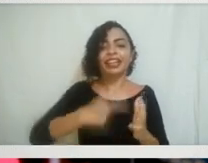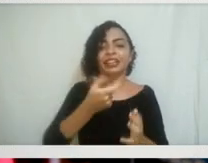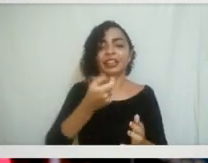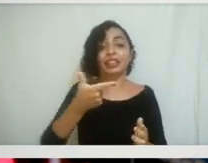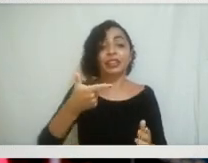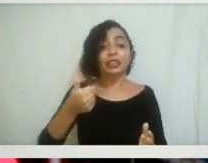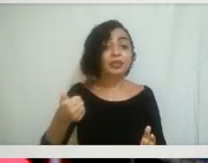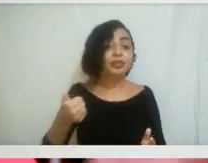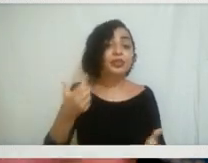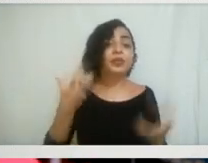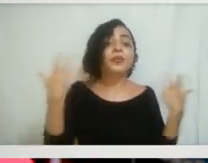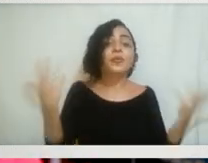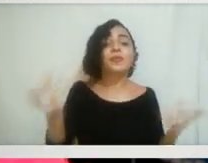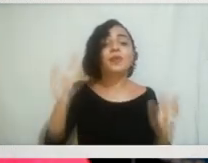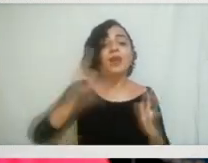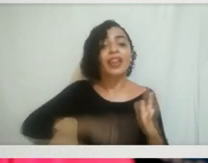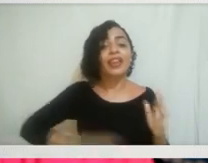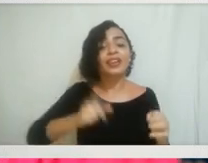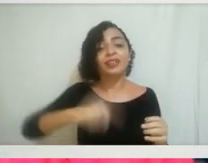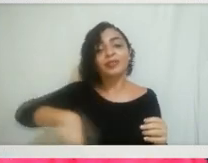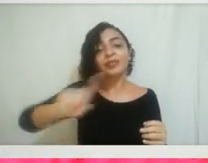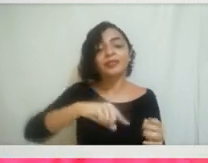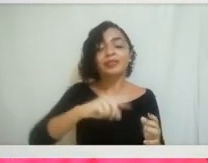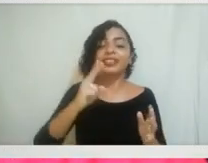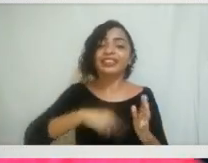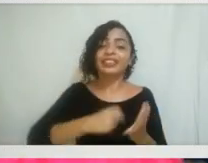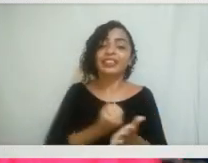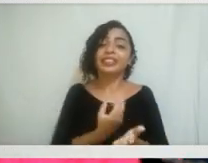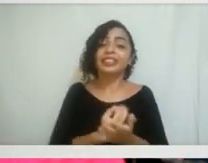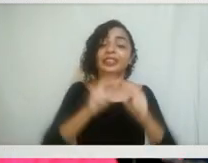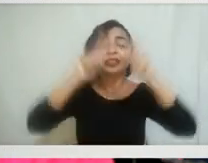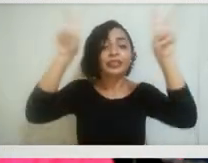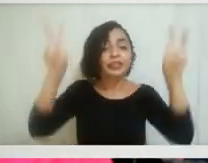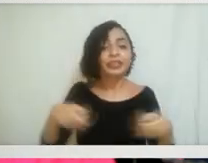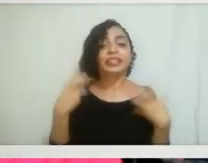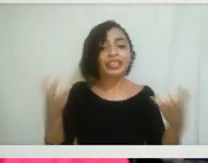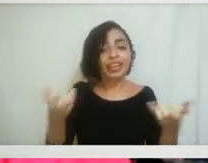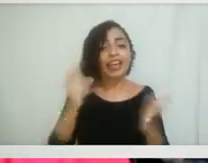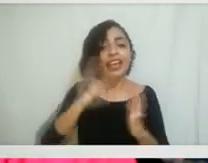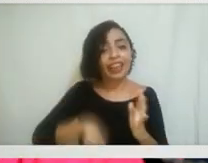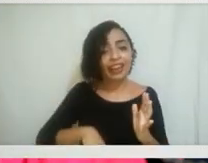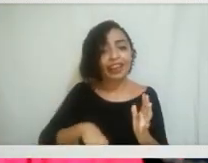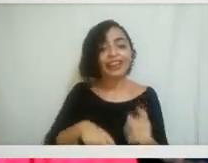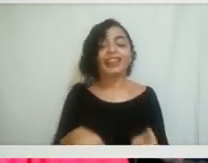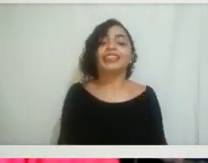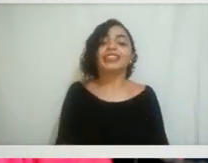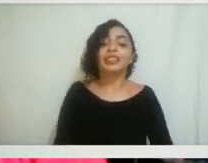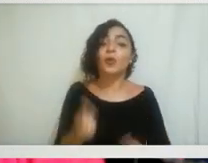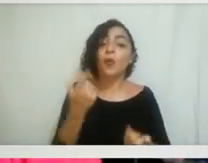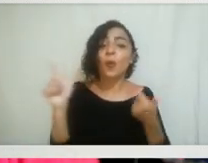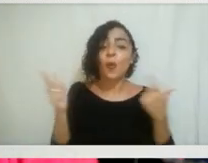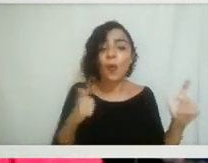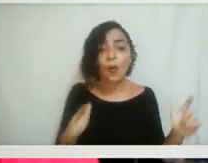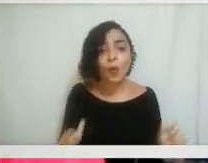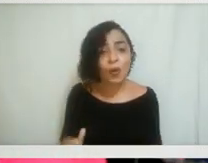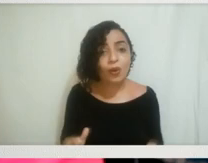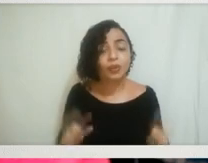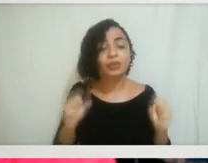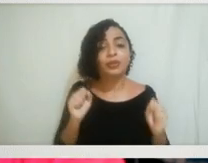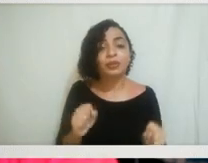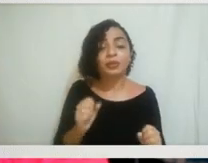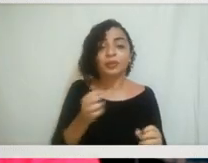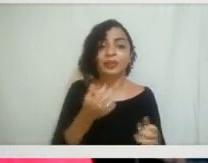em 2021. Quero saber de você quais são os livros de não ficção, alguns temas assim que você quer ler. Tem